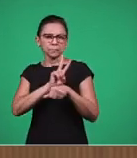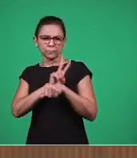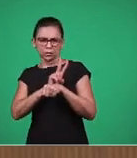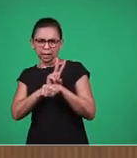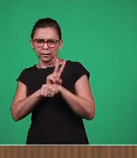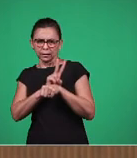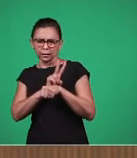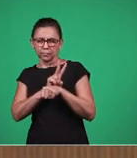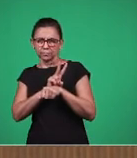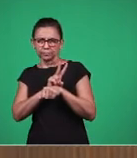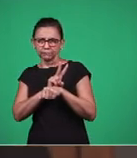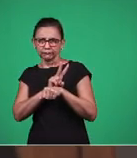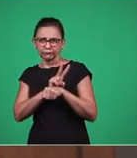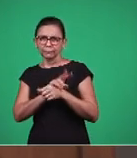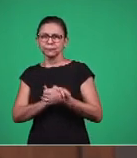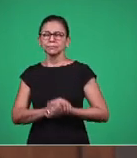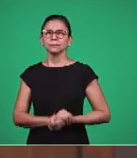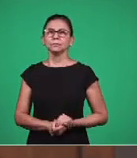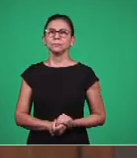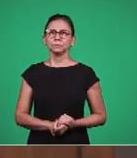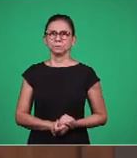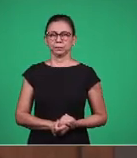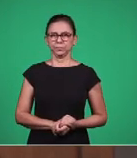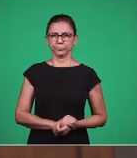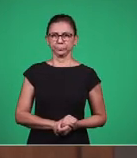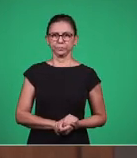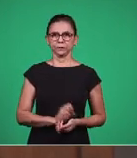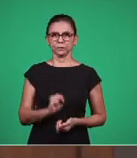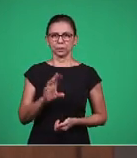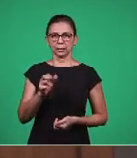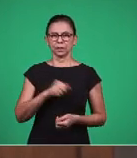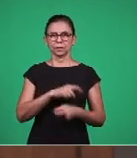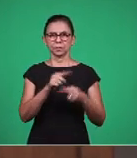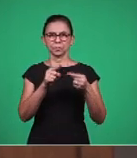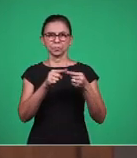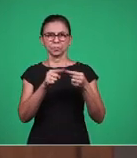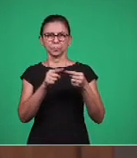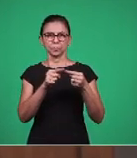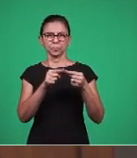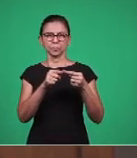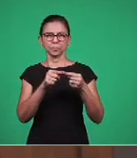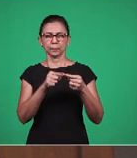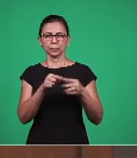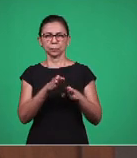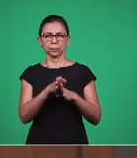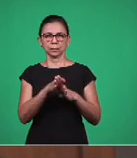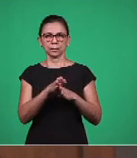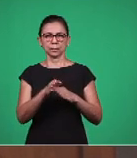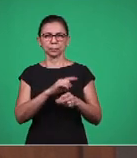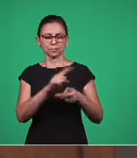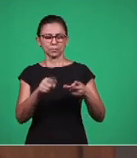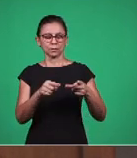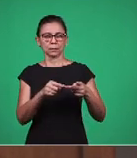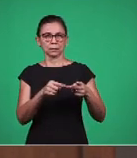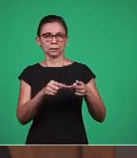Então, essa é a primeira advertência. Pronto, pastor Diniz está aqui. Temos uma segunda advertência.